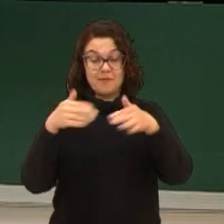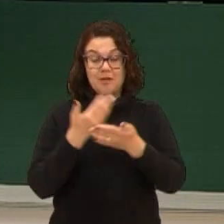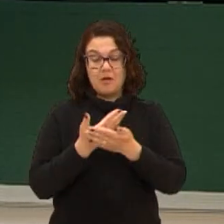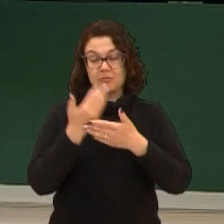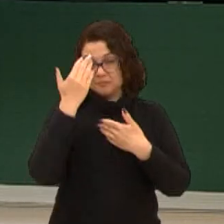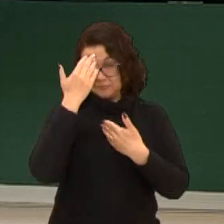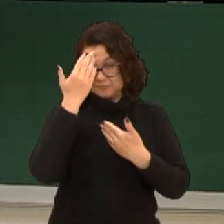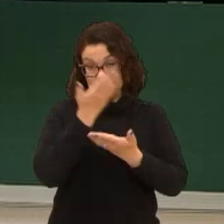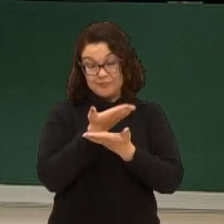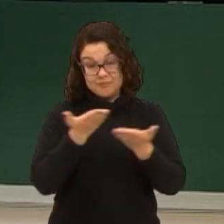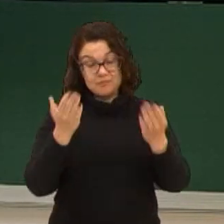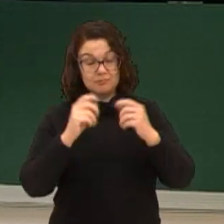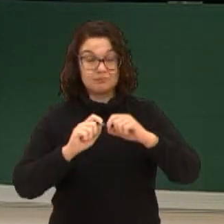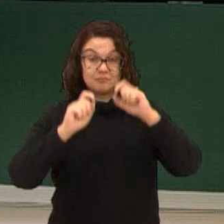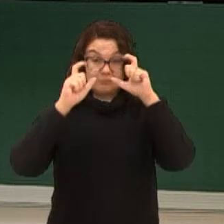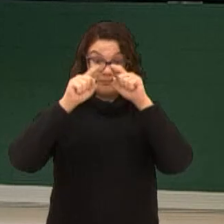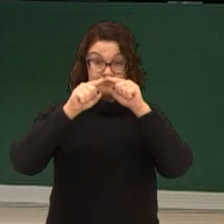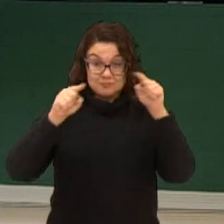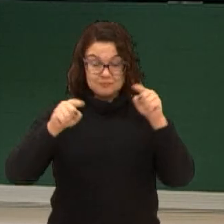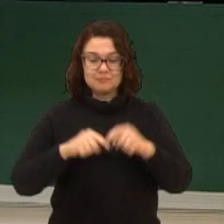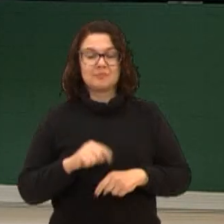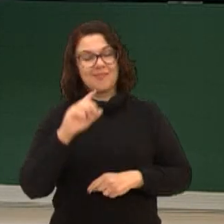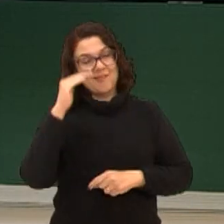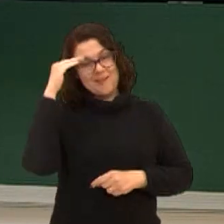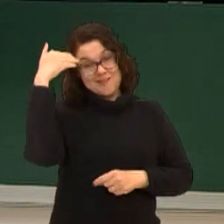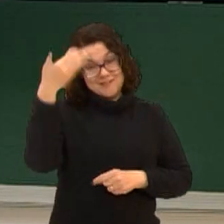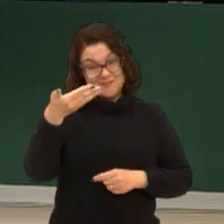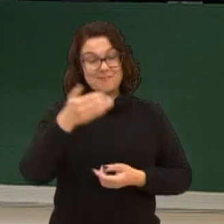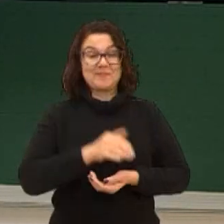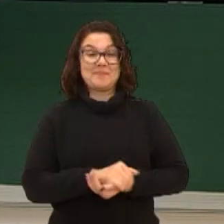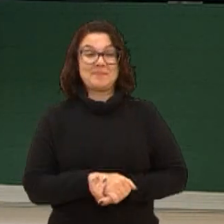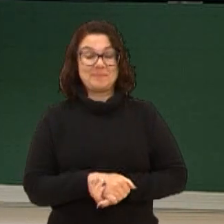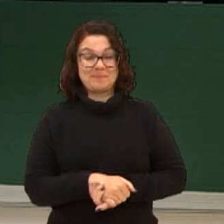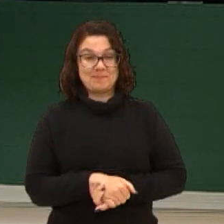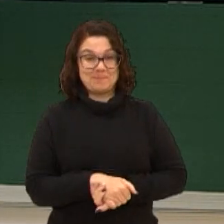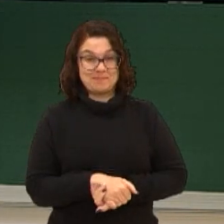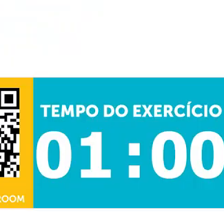Muchas gracias por la atención de todos. Hasta la próxima.